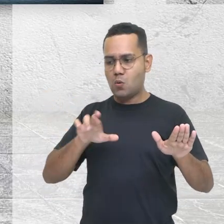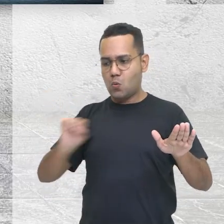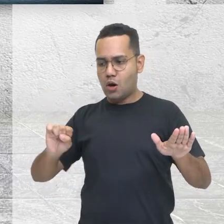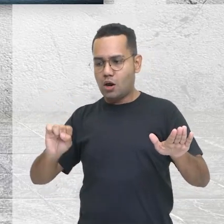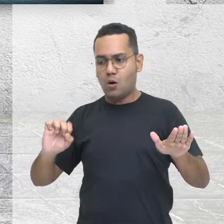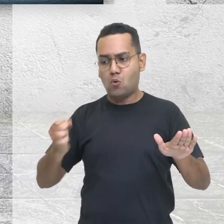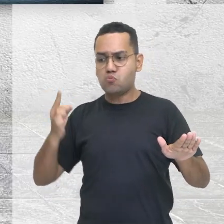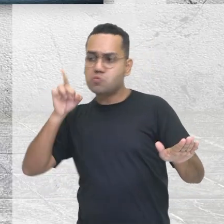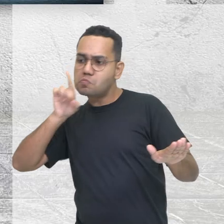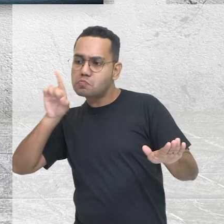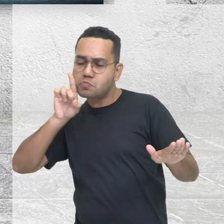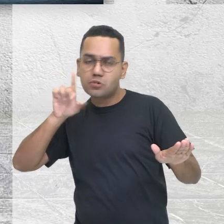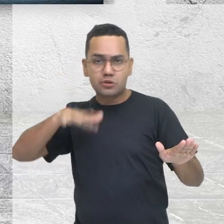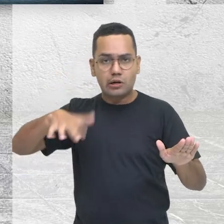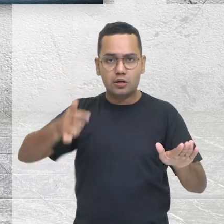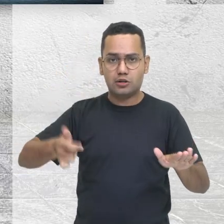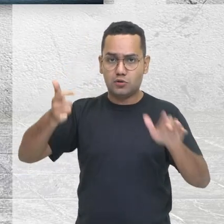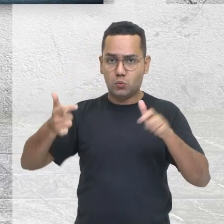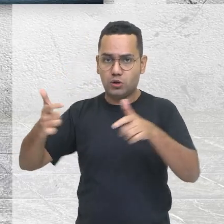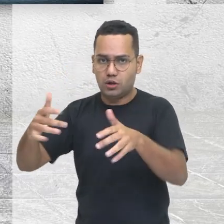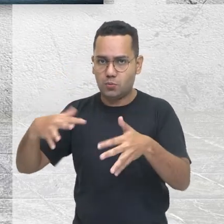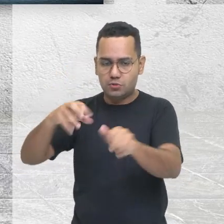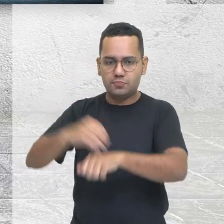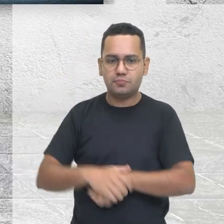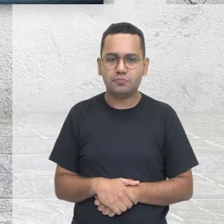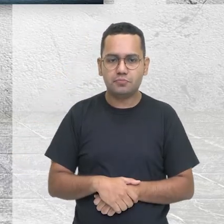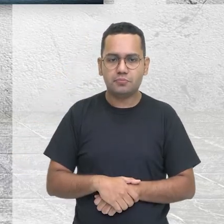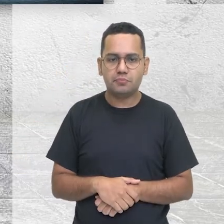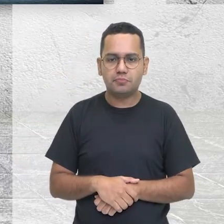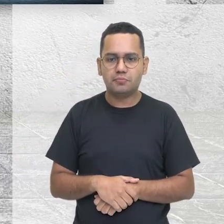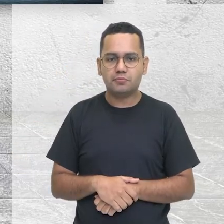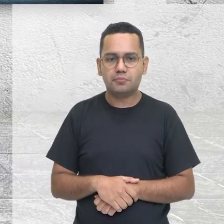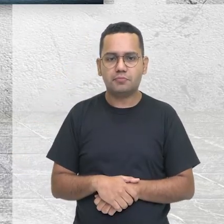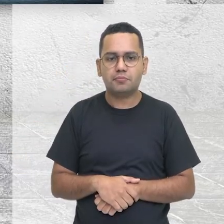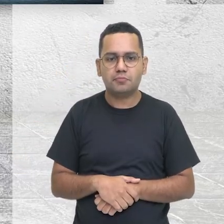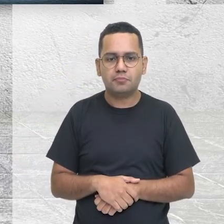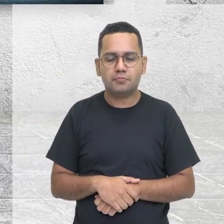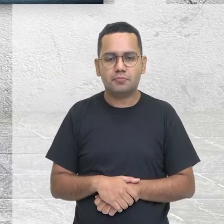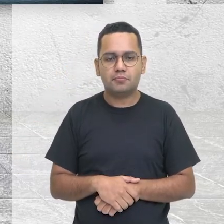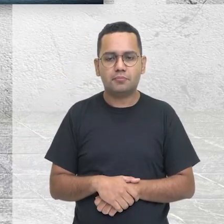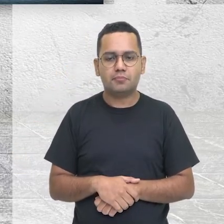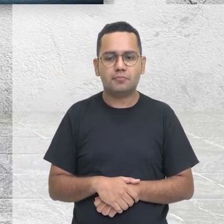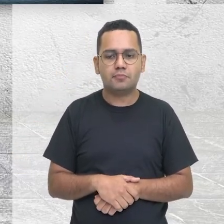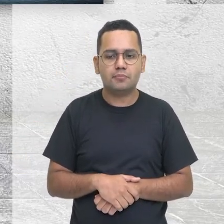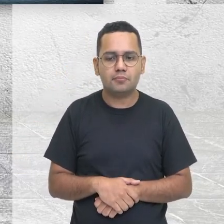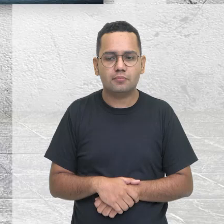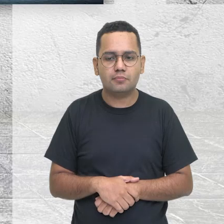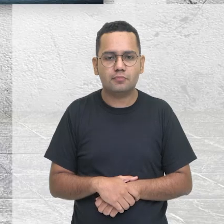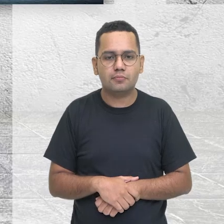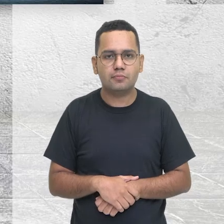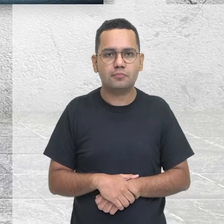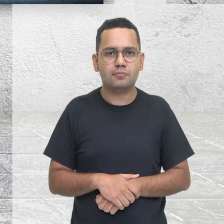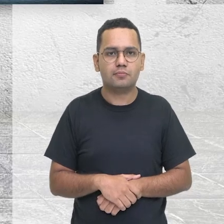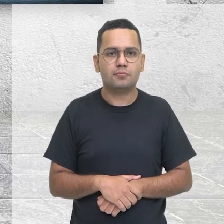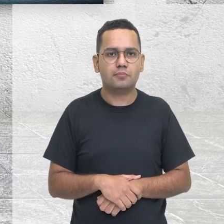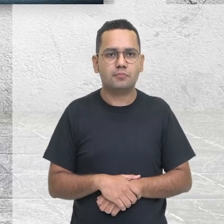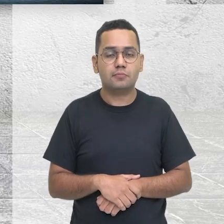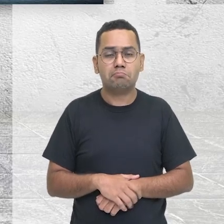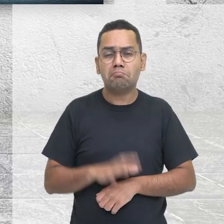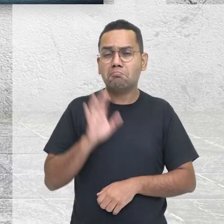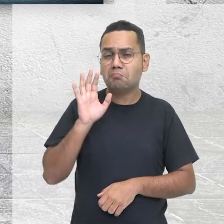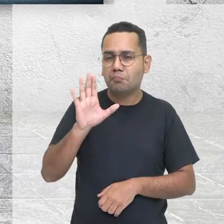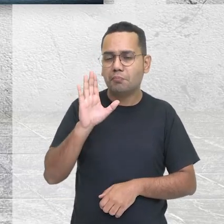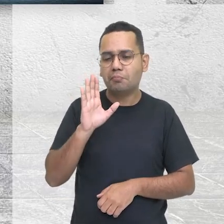da Segunda Guerra Mundial. Mas, por eventos ali, vamos dizer assim, marcados, né,